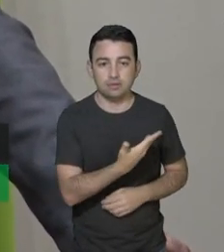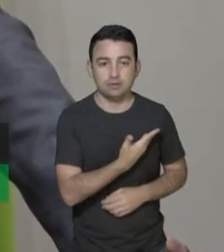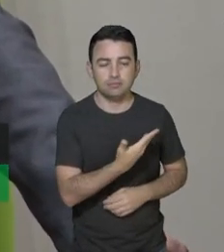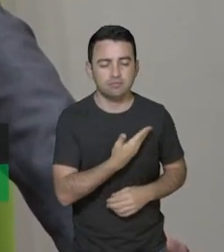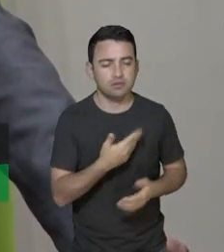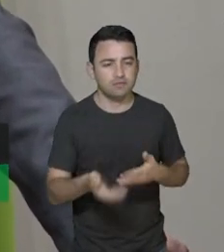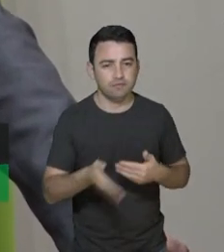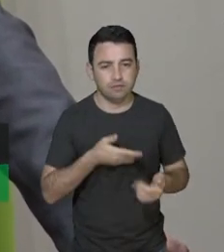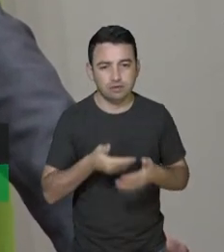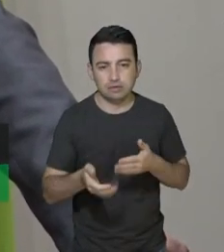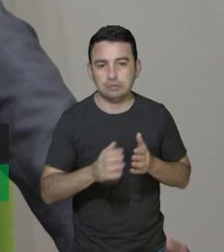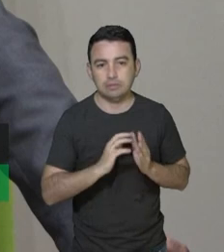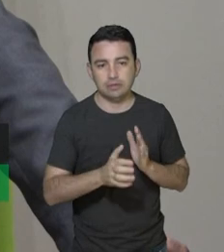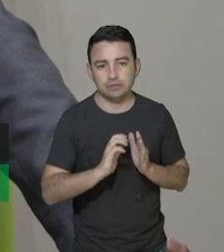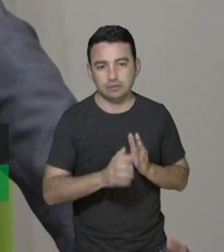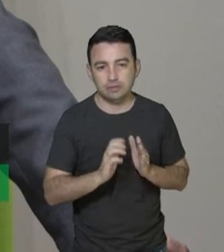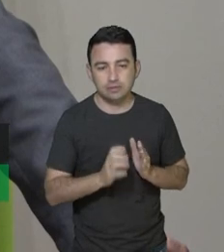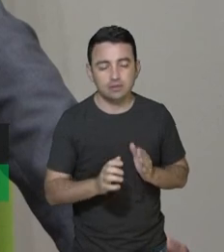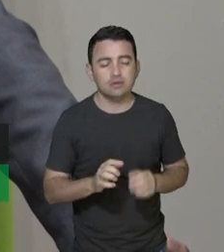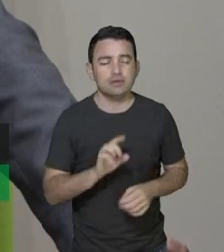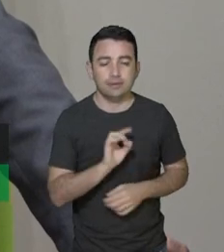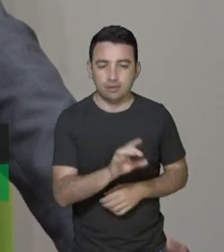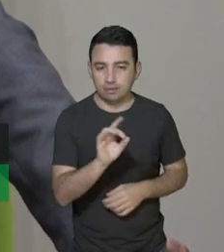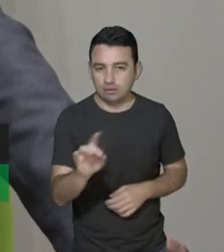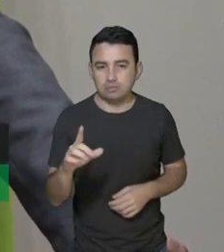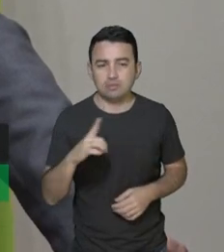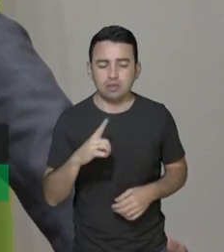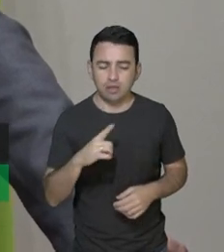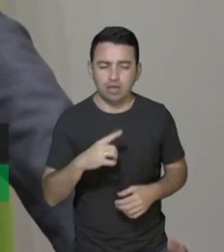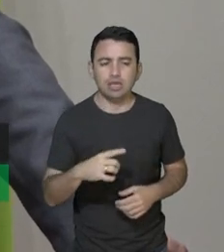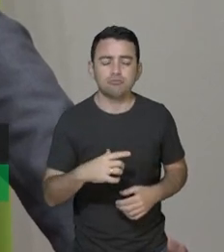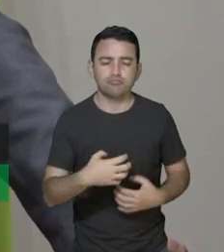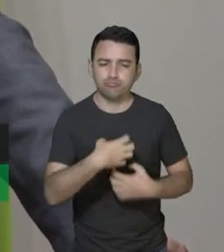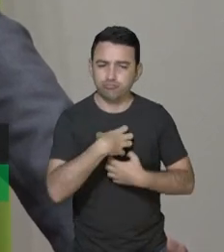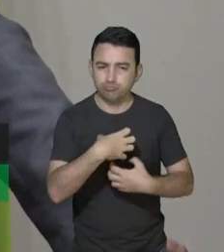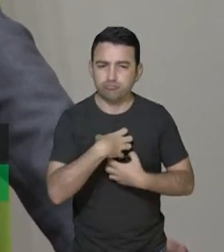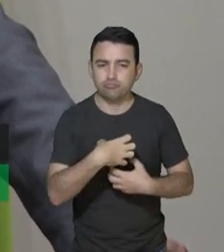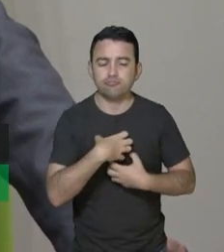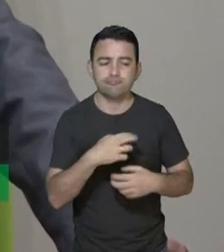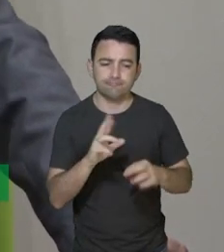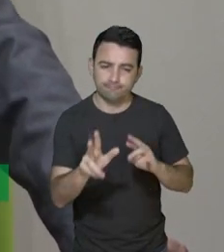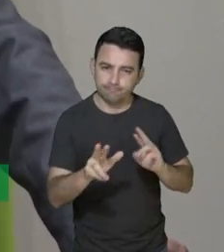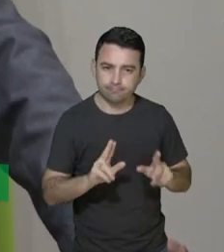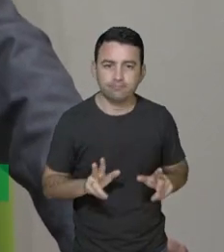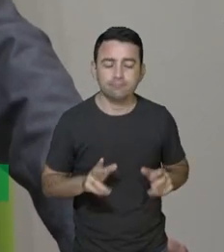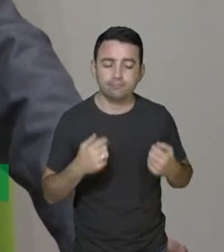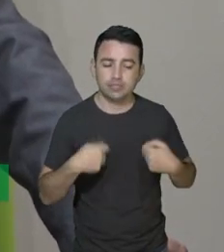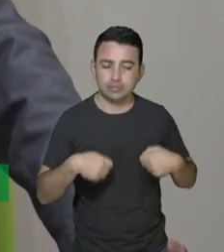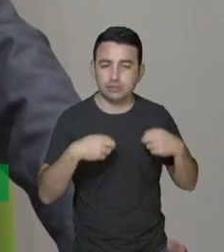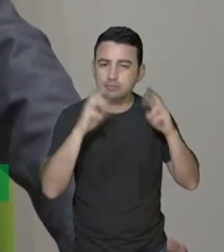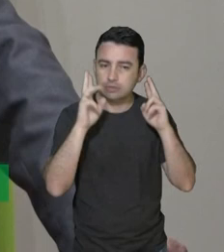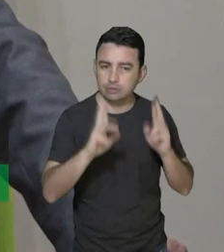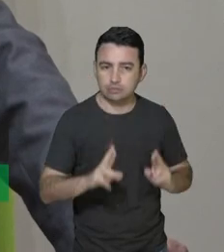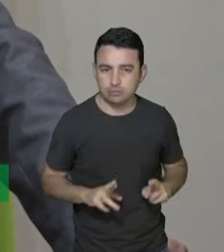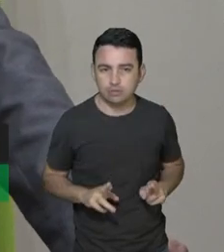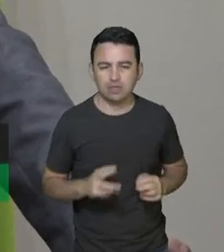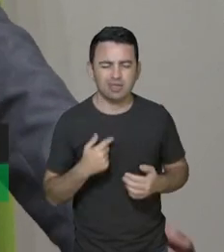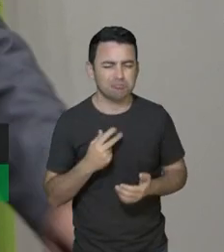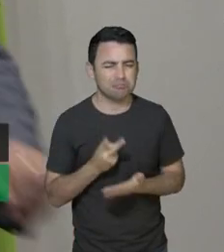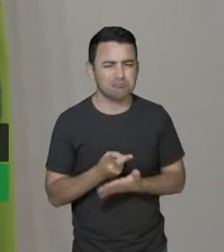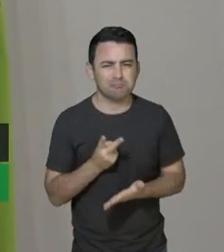partido. Aqui, cada um de nós temos as nossas posições, e elas são respeitadas. Eu procurei